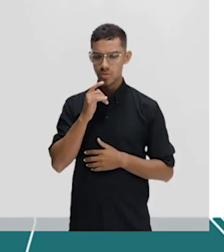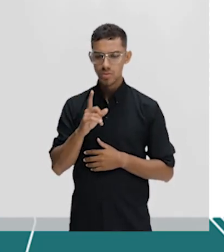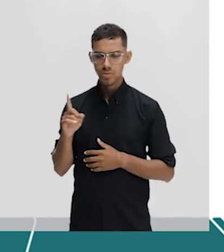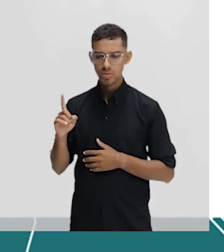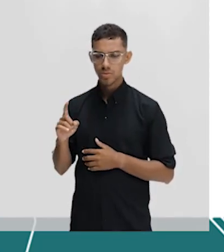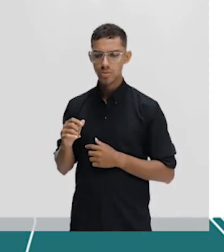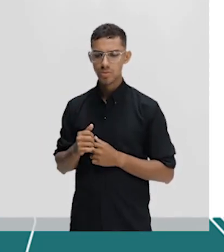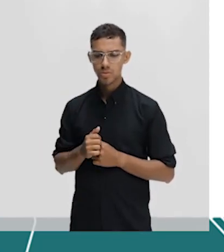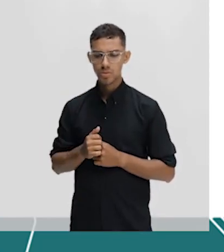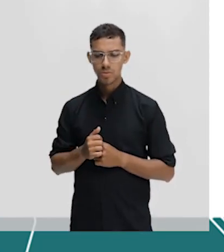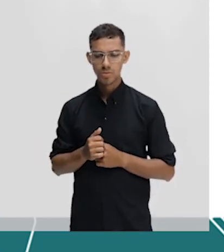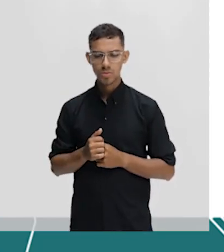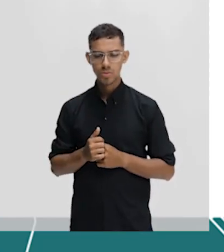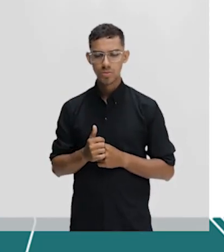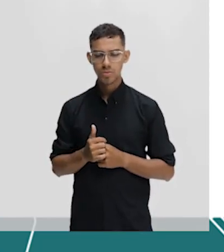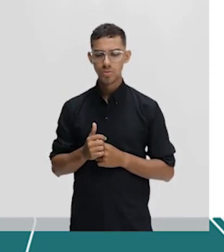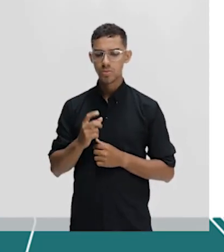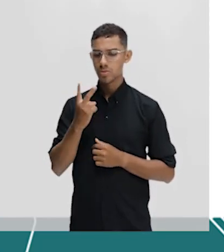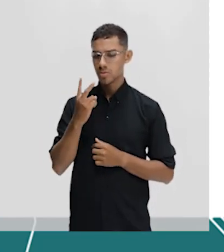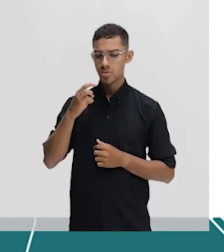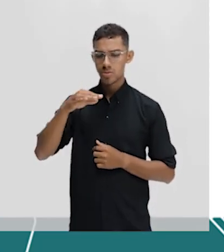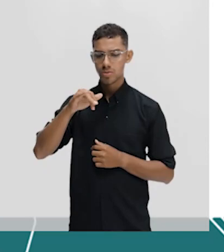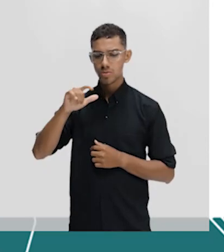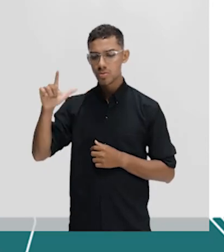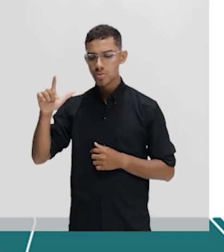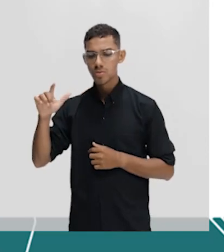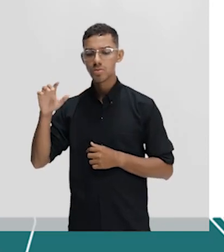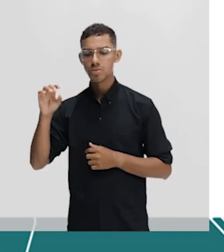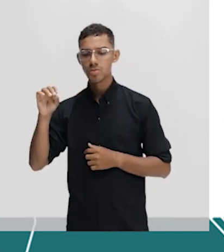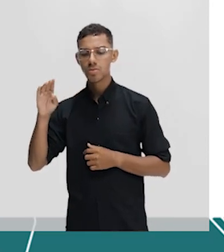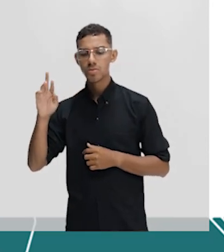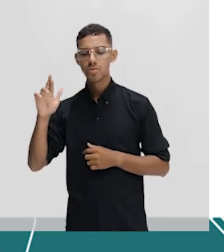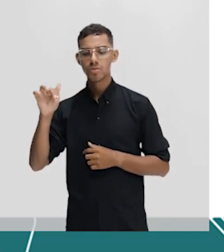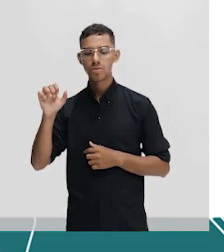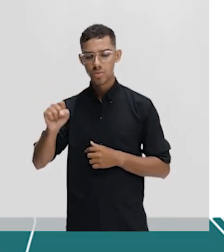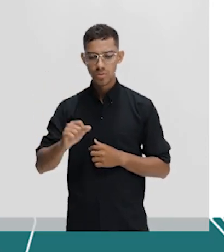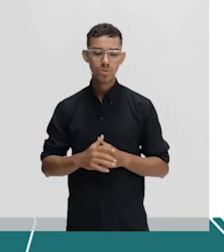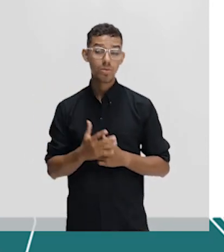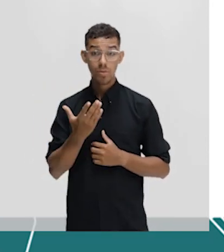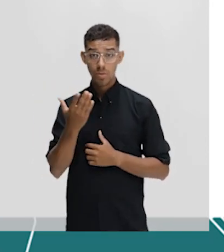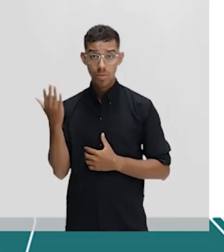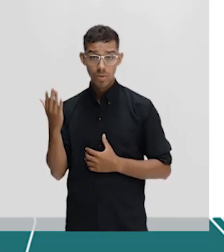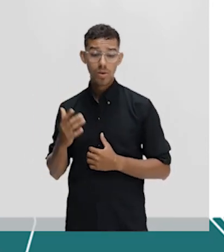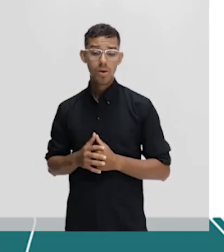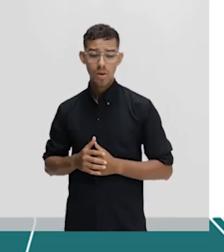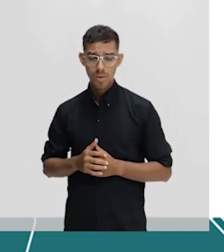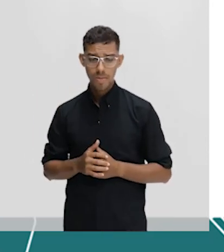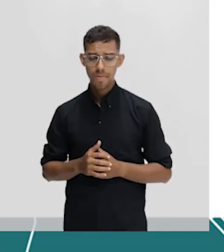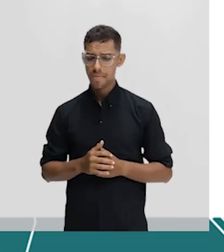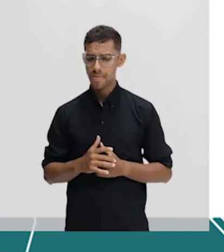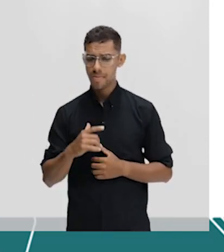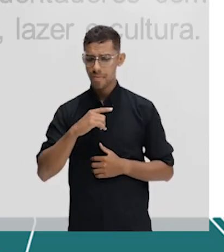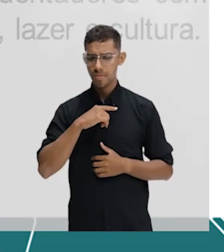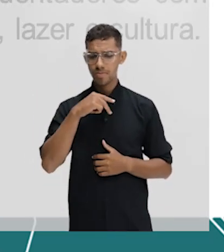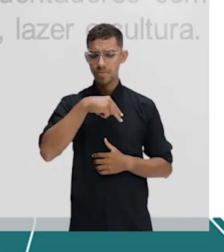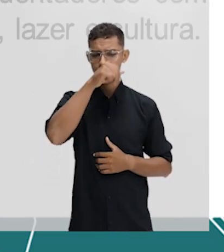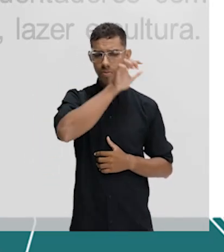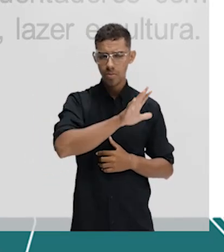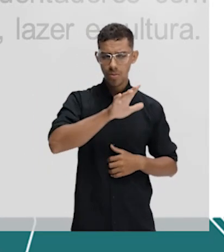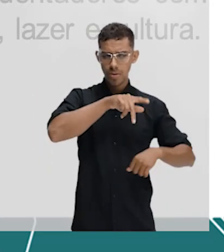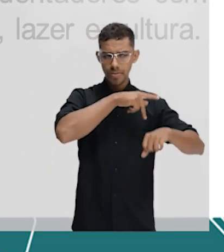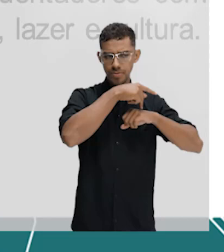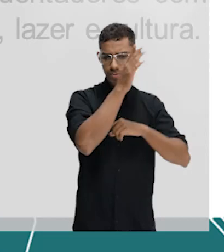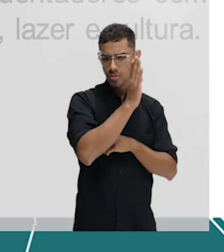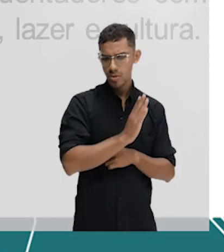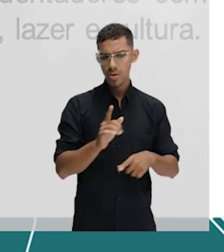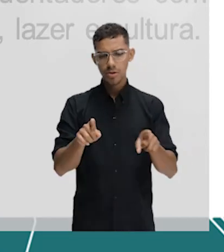acervo permanente de 2 mil obras, perdão. Exposições itinerantes, nacionais e internacionais. E quando você puder e for a Curitiba,